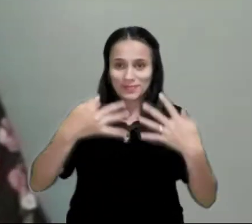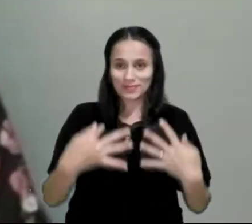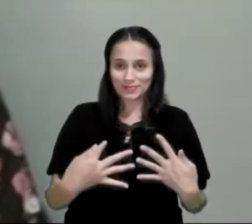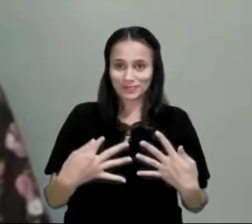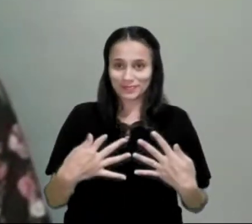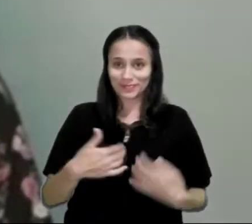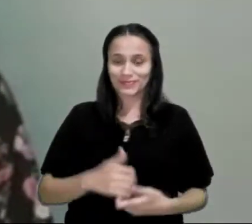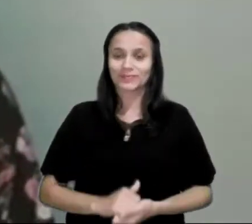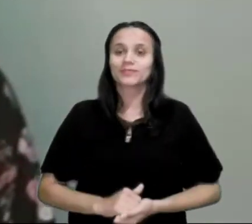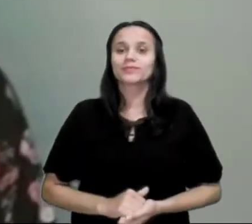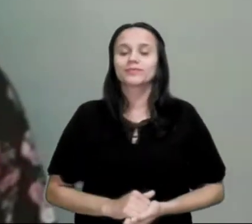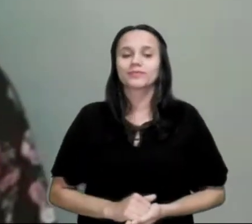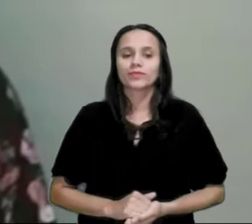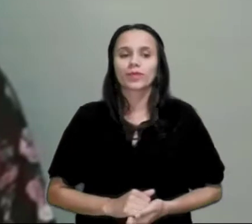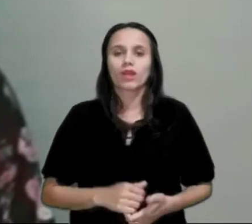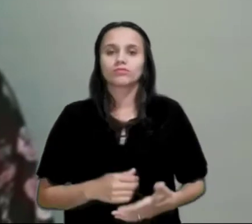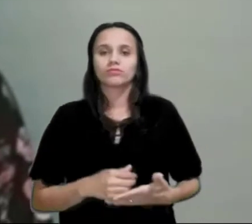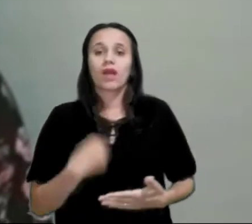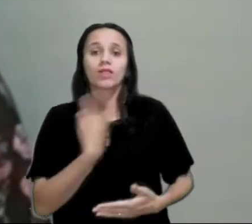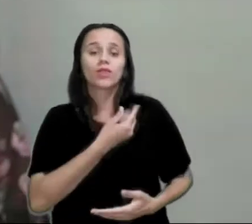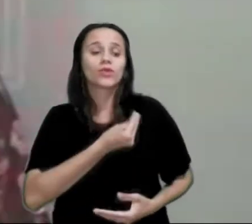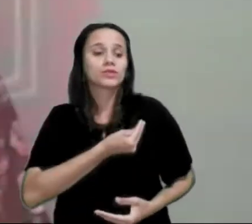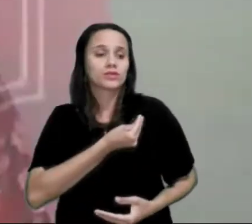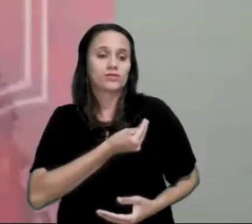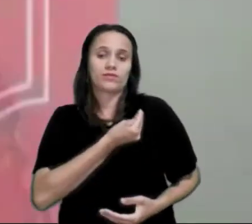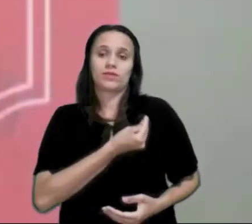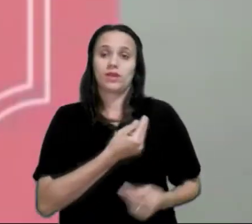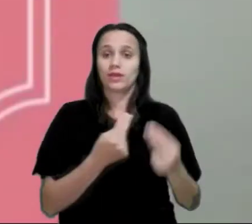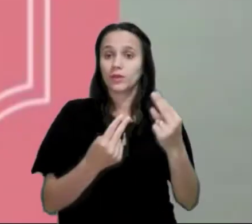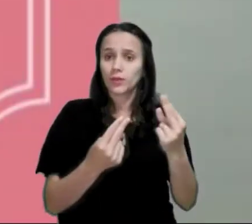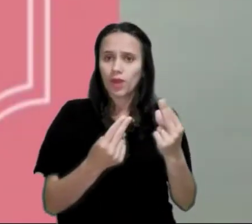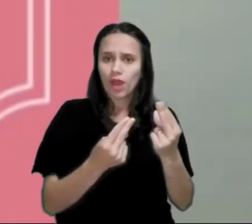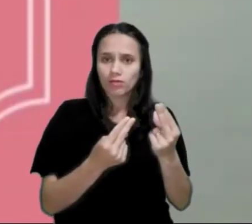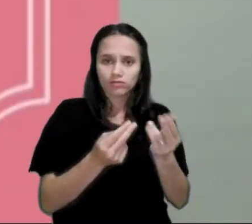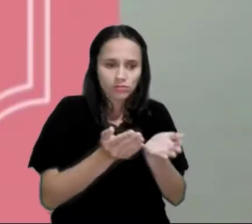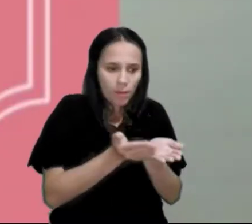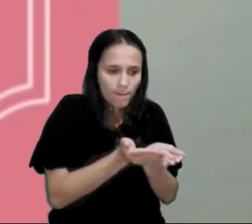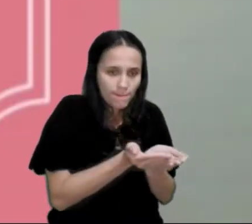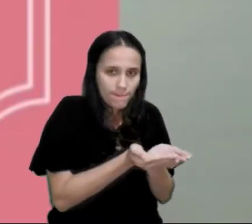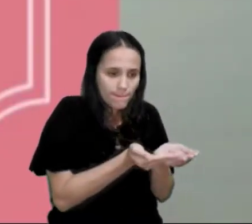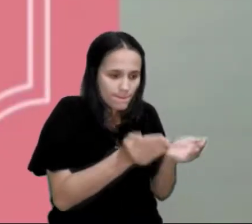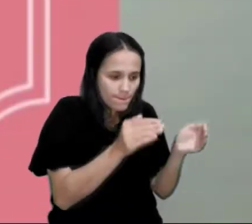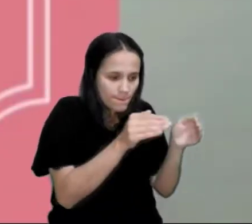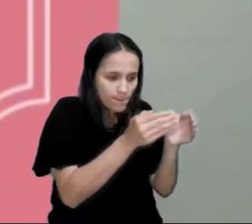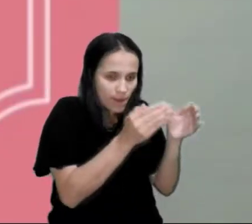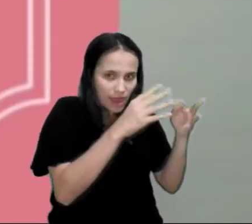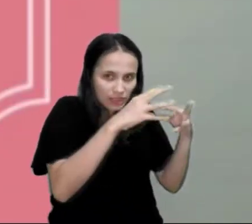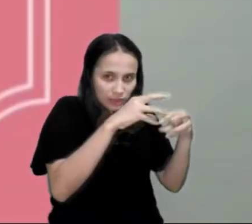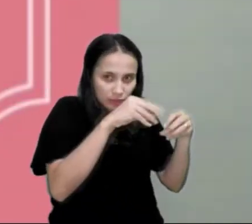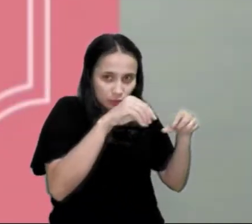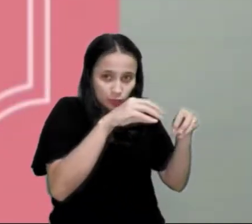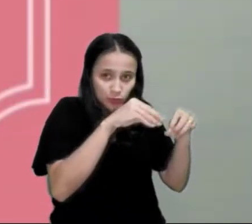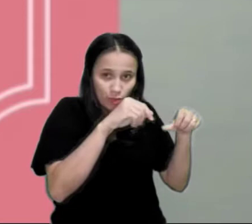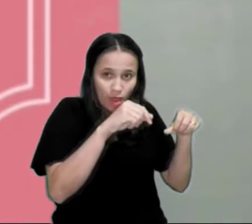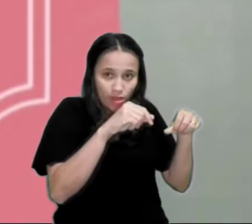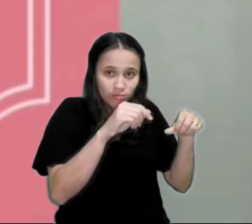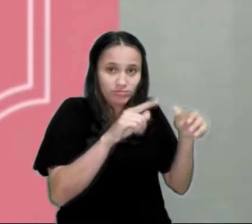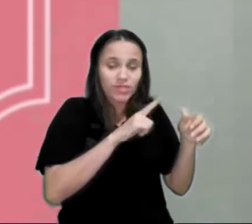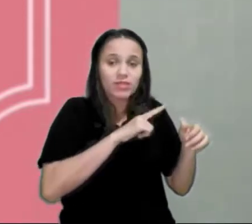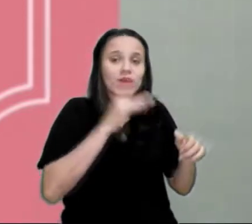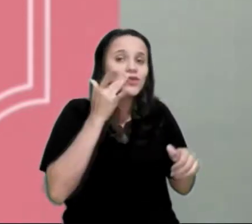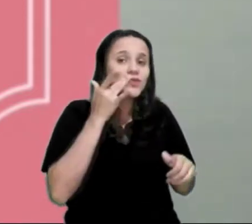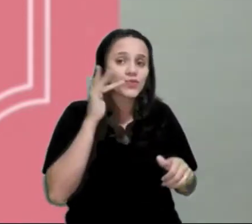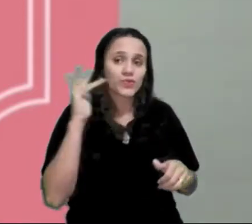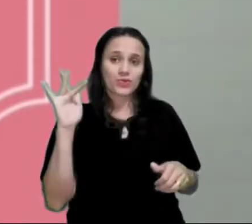capítulo 4, verso 7, que diz assim: Temos, porém, este tesouro em vasos de barro, para que